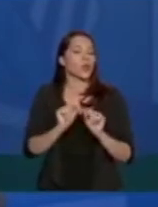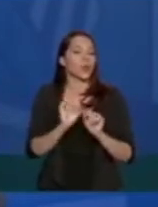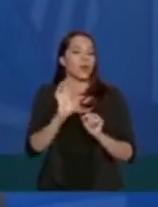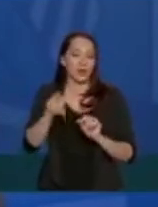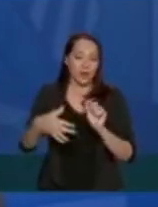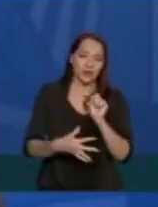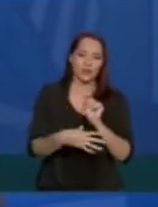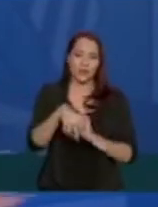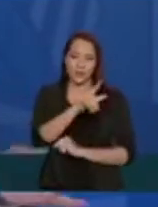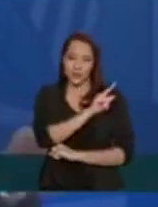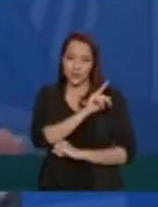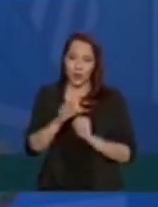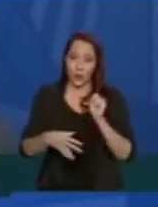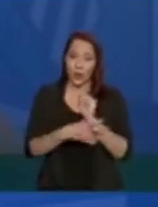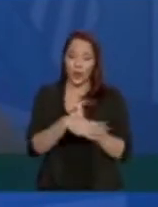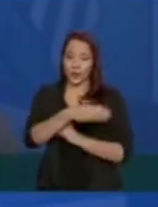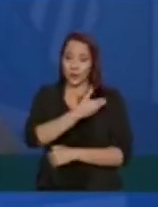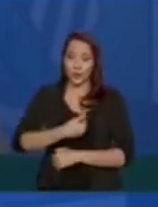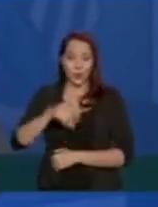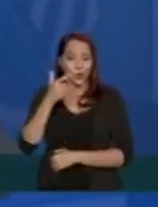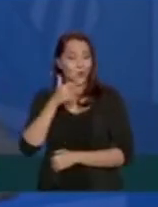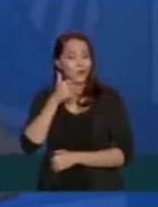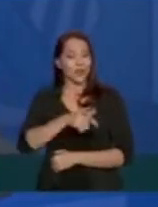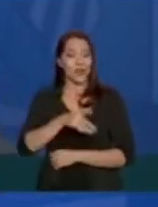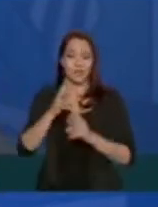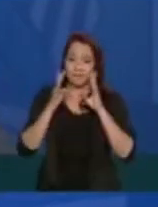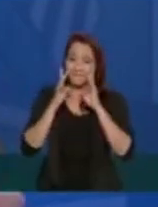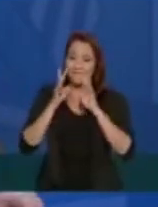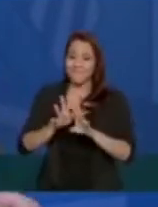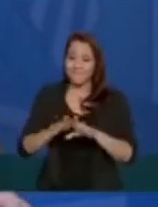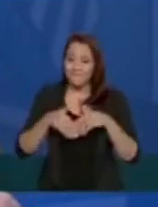seja bem atendida. Doutor Cristiano.